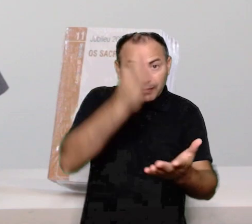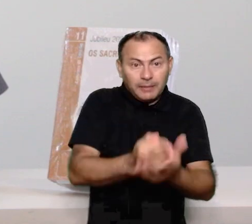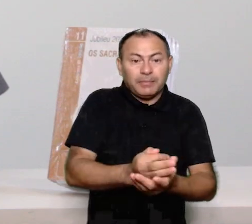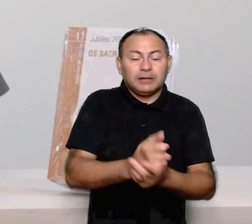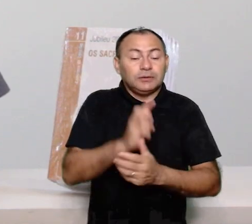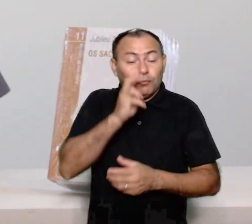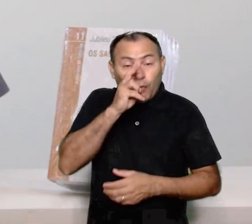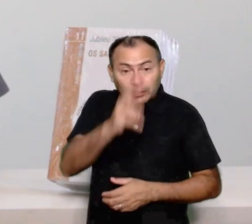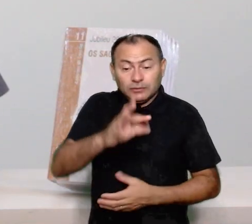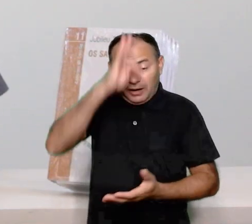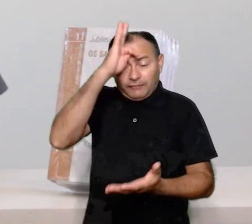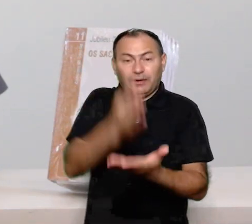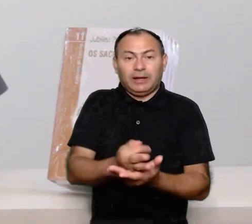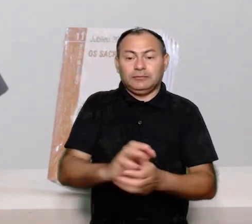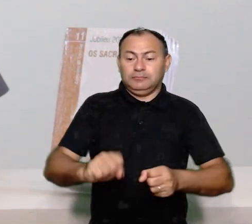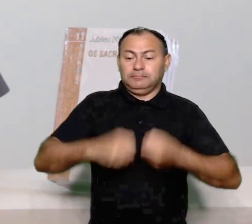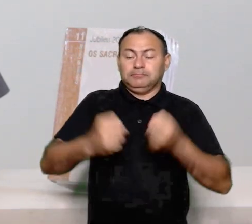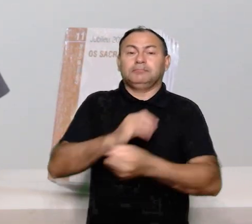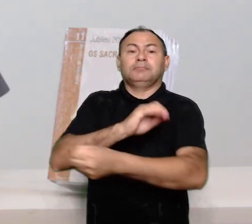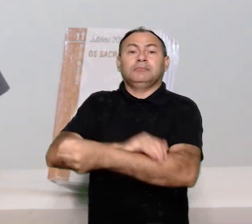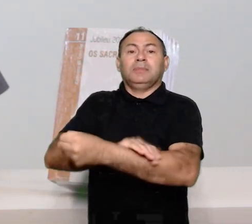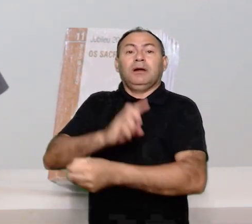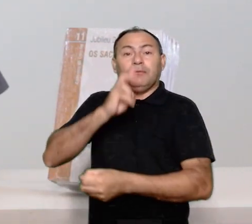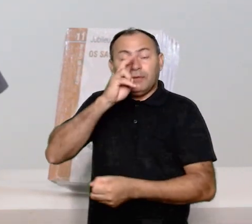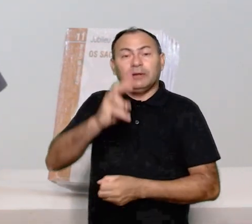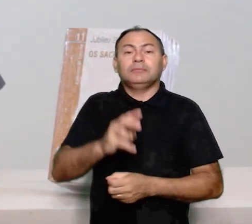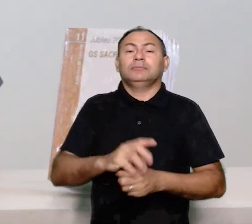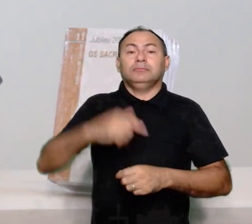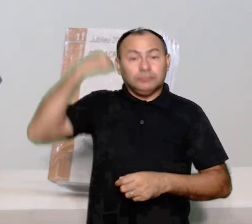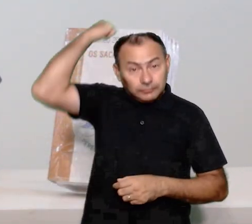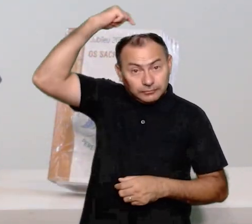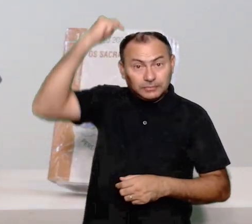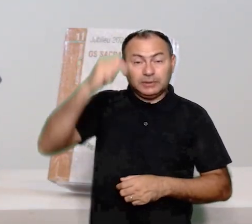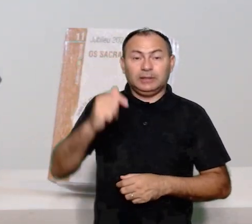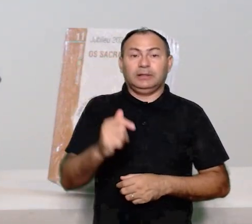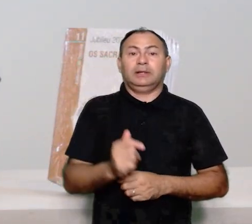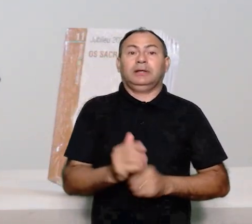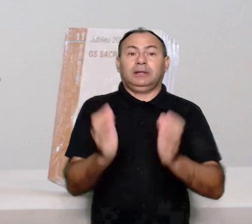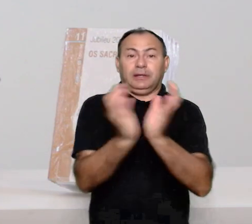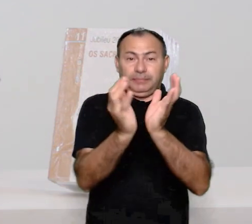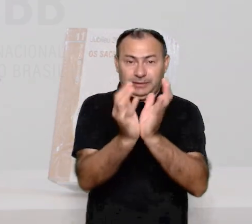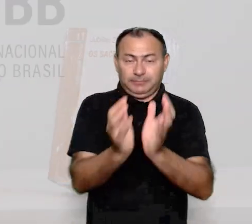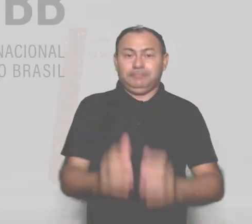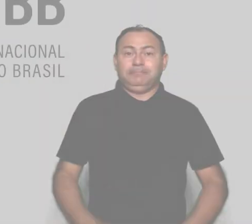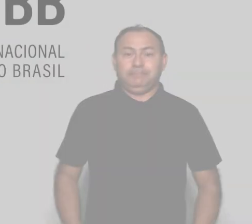mas nutrem a fé, robustecem a vida cristã e edificam a igreja.